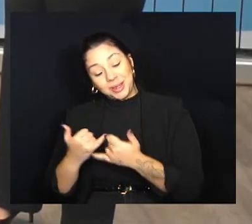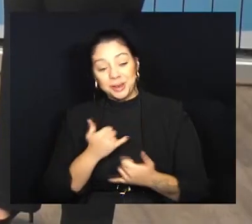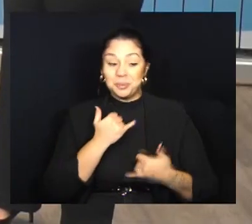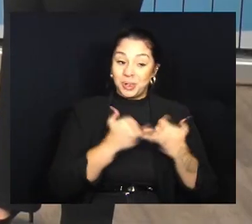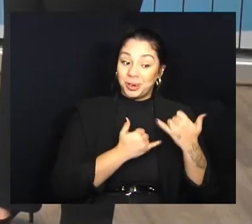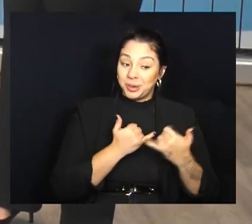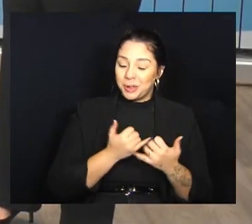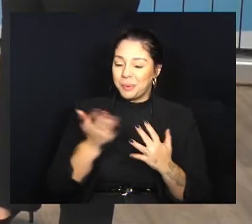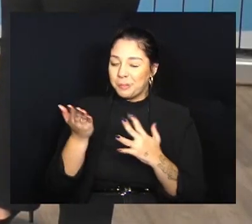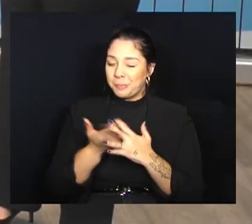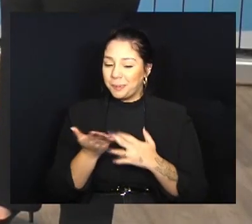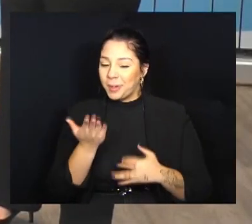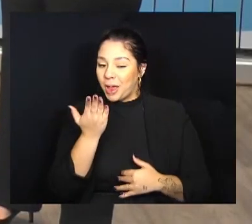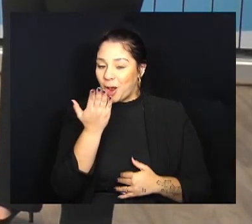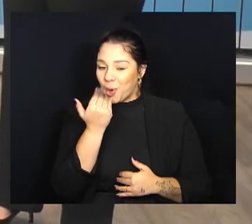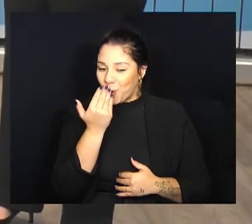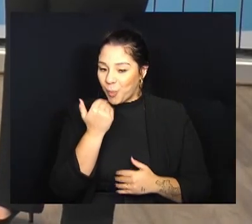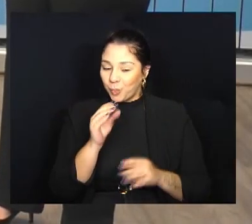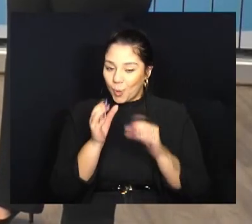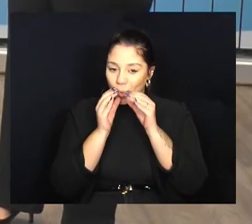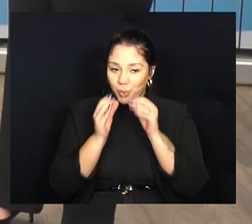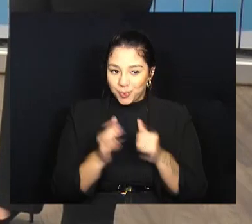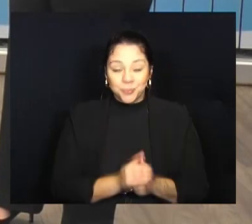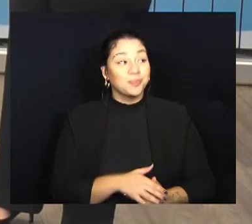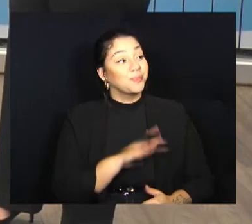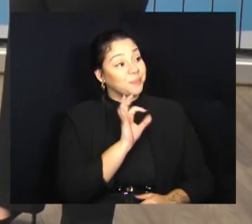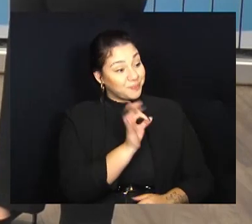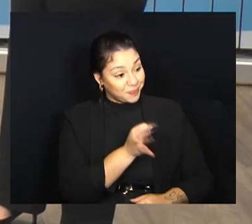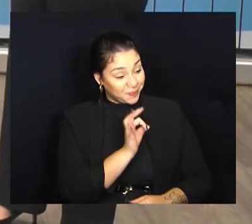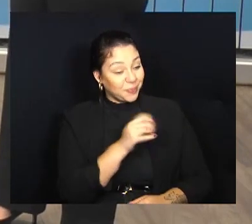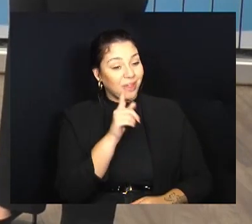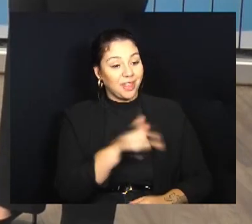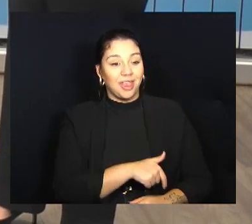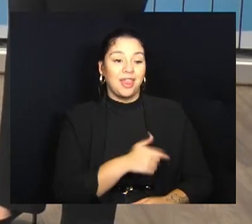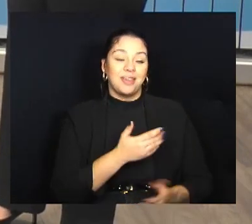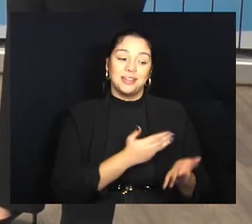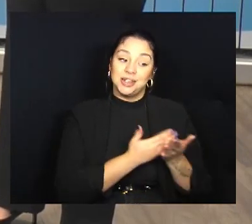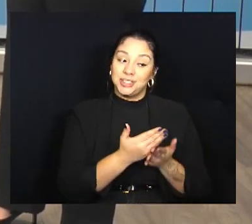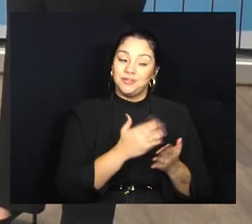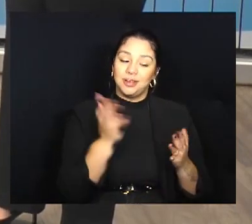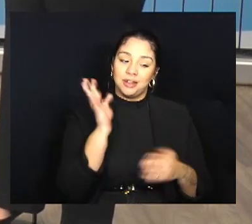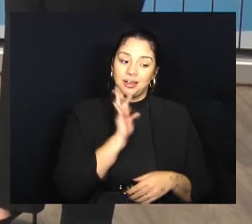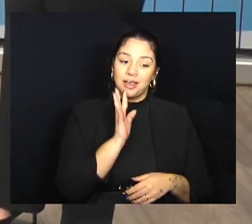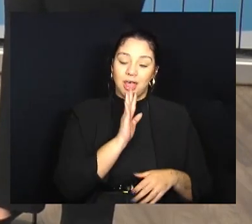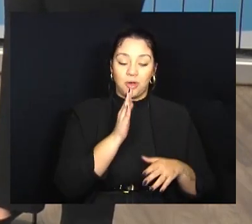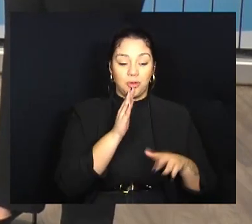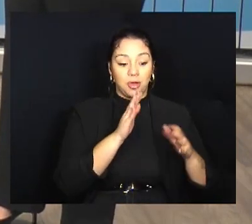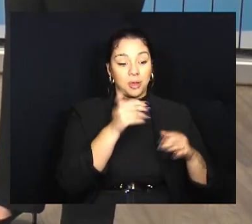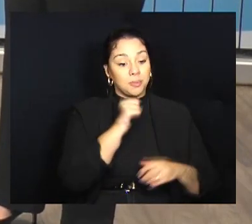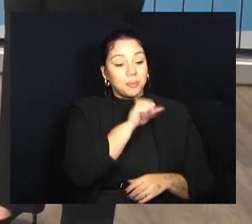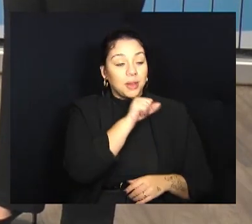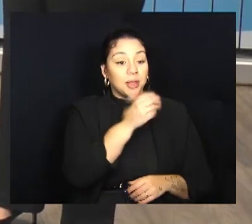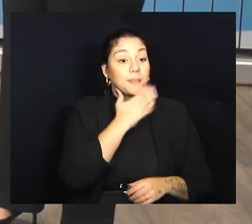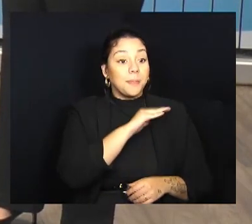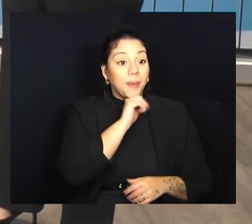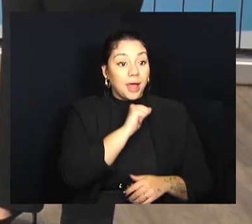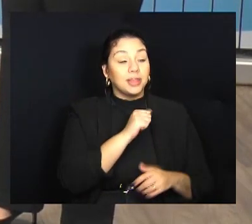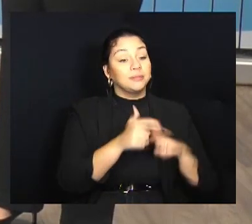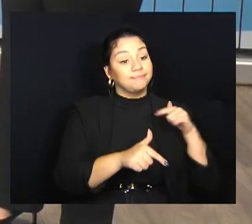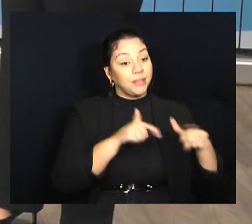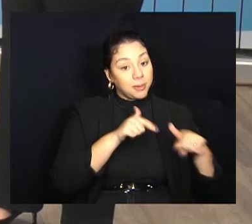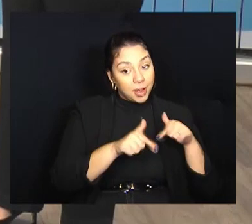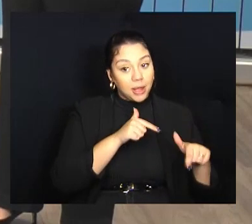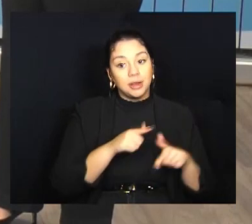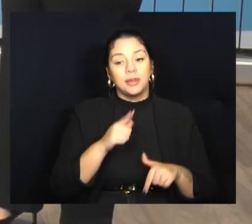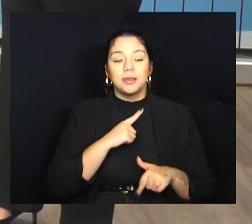tem o horário do lanche, né? Exatamente, mas uma iniciativa muito bacana, né? Enquanto os pais trabalham, as crianças têm o que fazer, a diversão junto